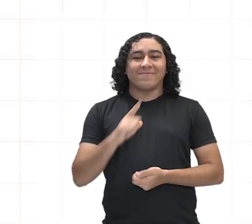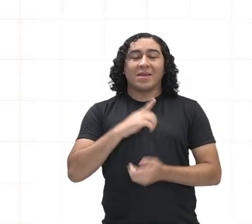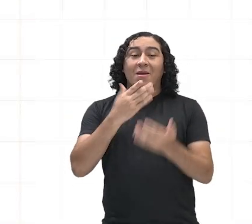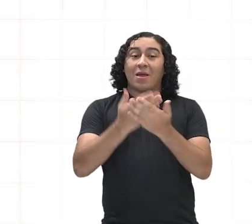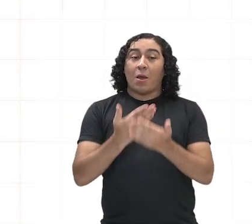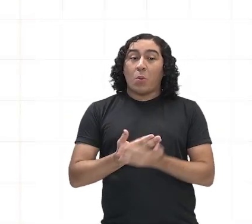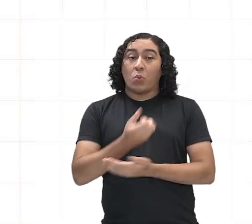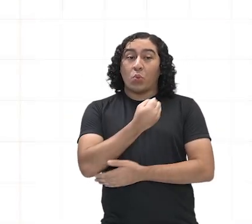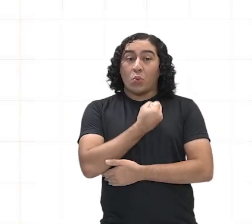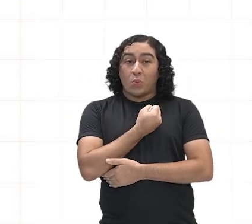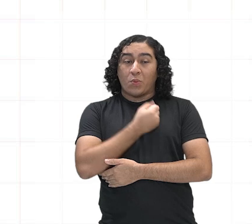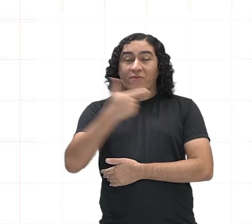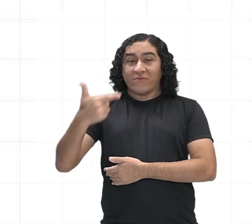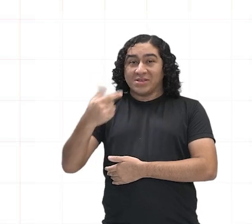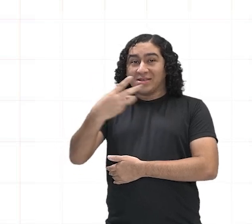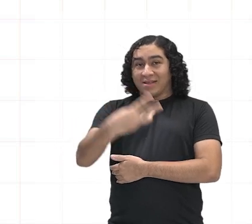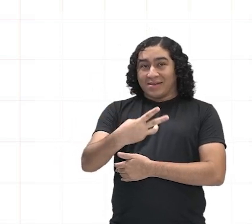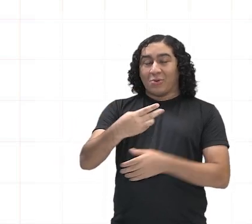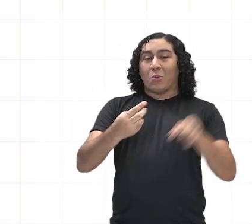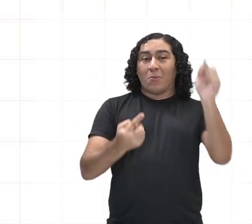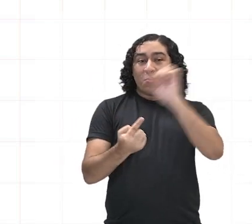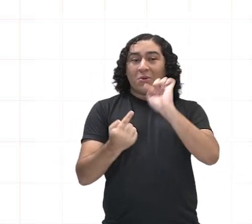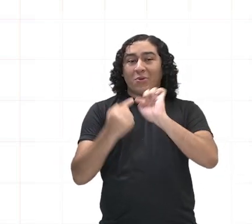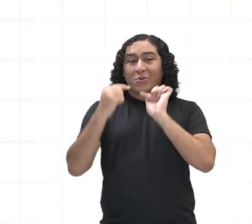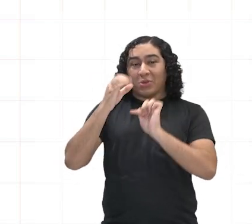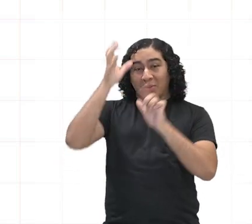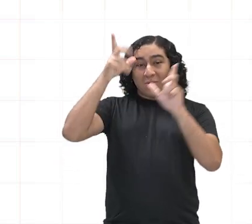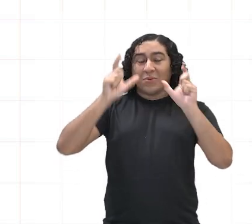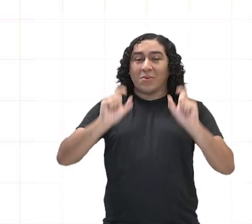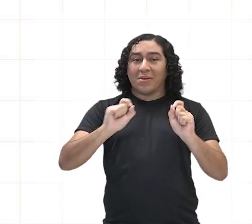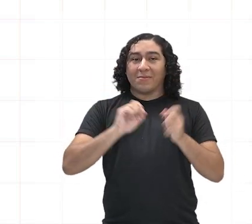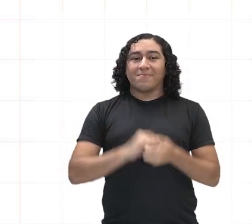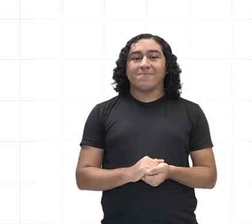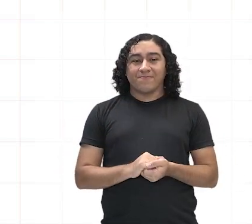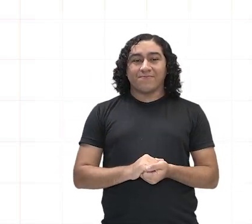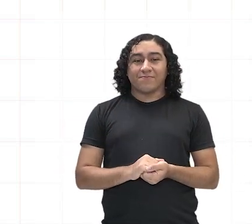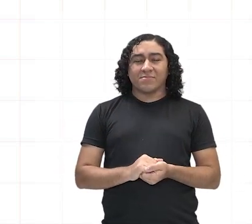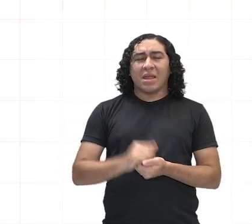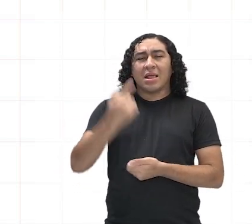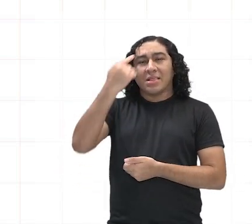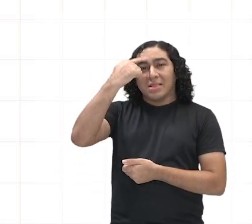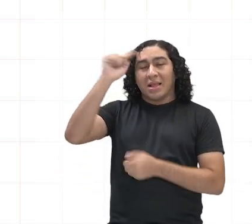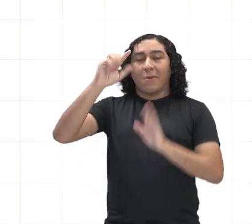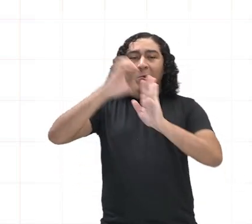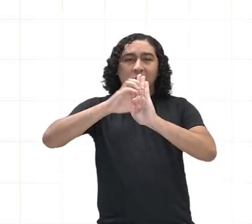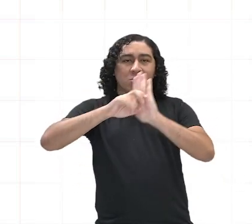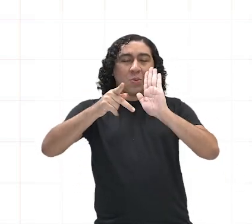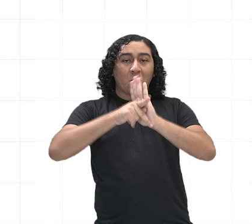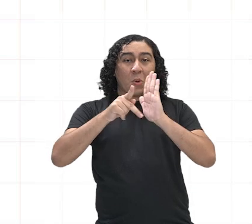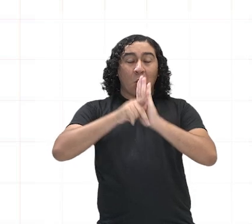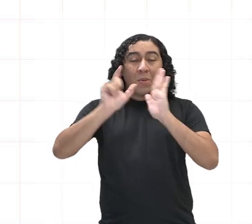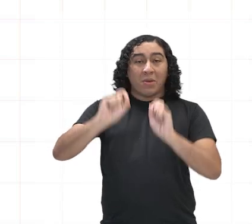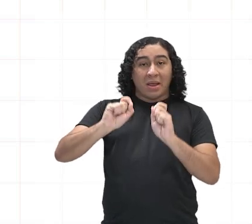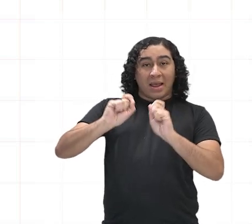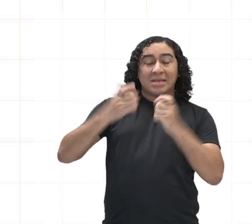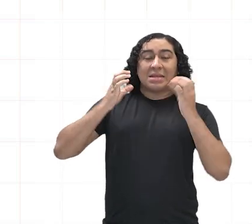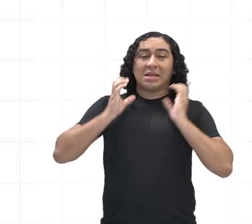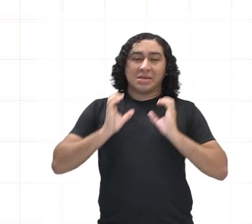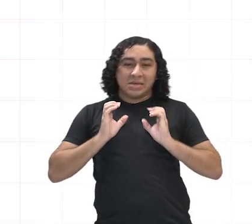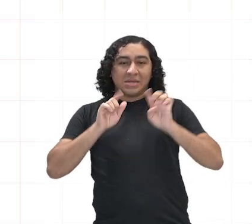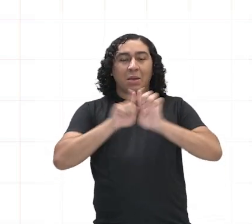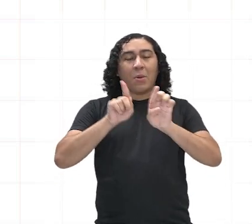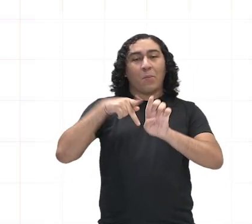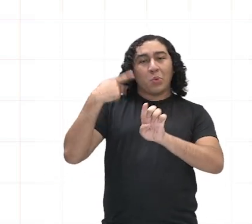de número 23, objeto de conhecimento, as noções de cidadania e política na Grécia e em